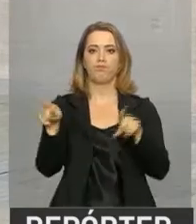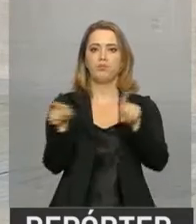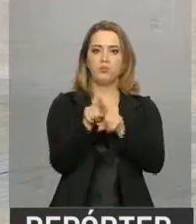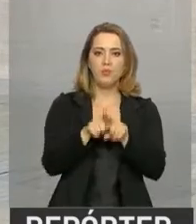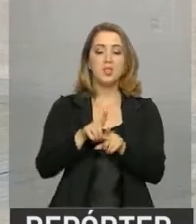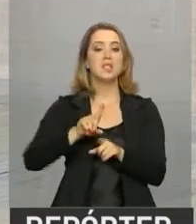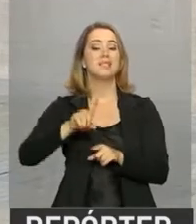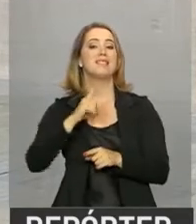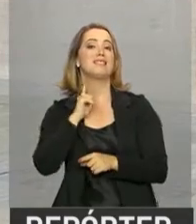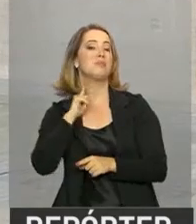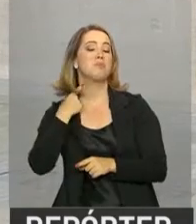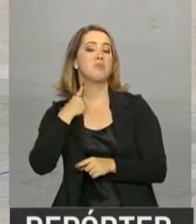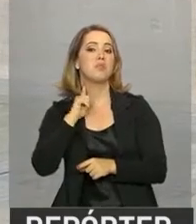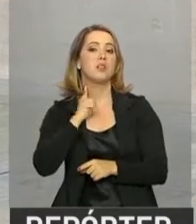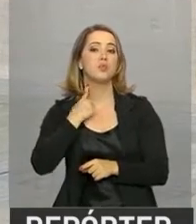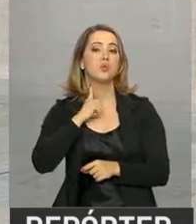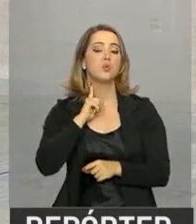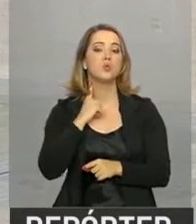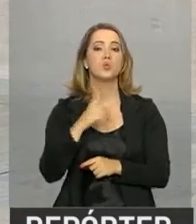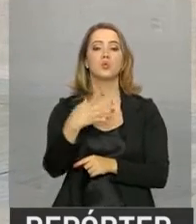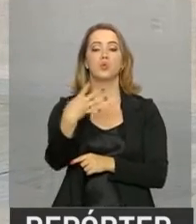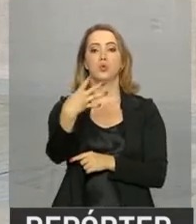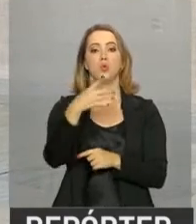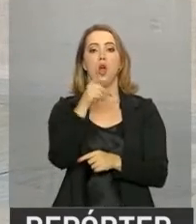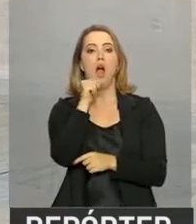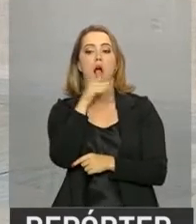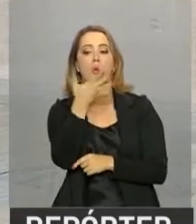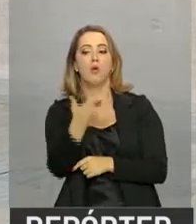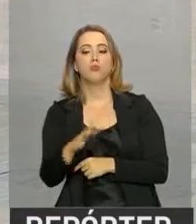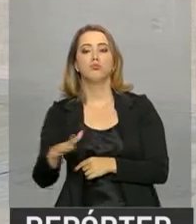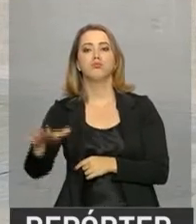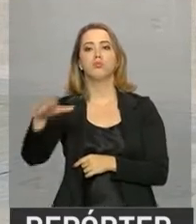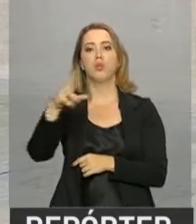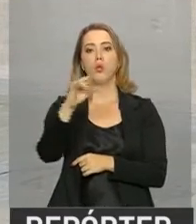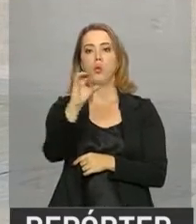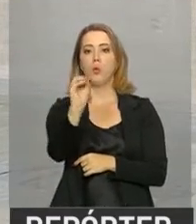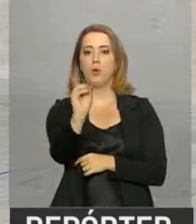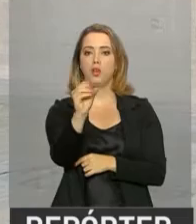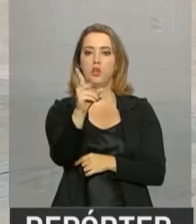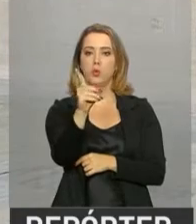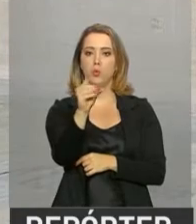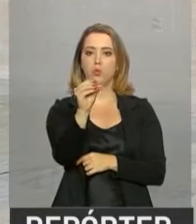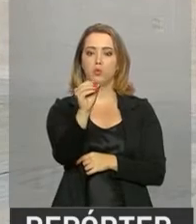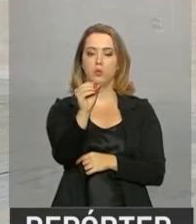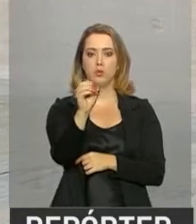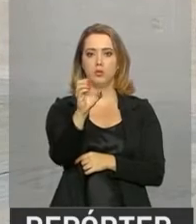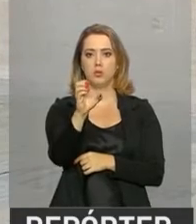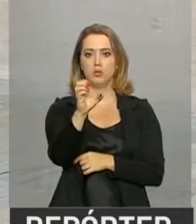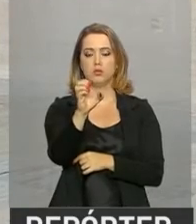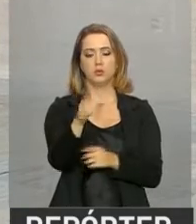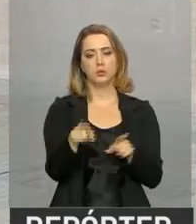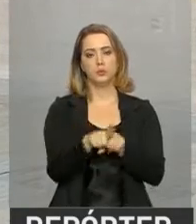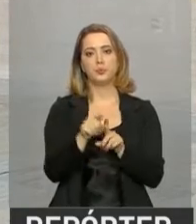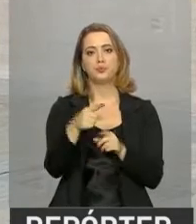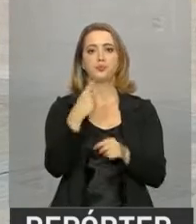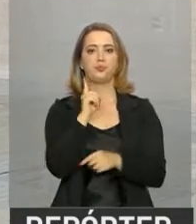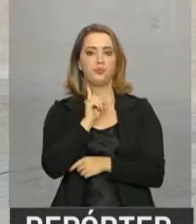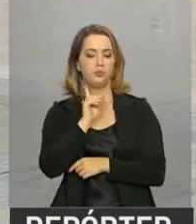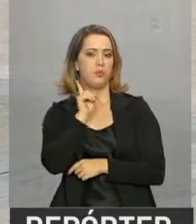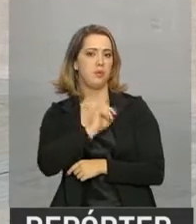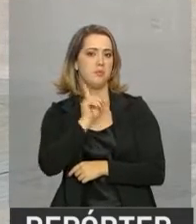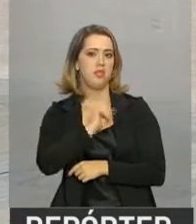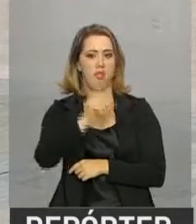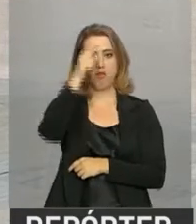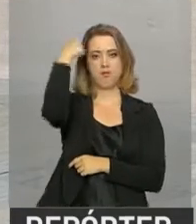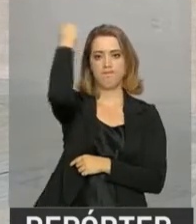doce afetando 40 cidades do leste de minas gerais eo município de linhares no espírito santo por